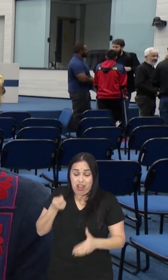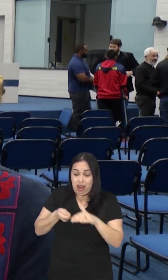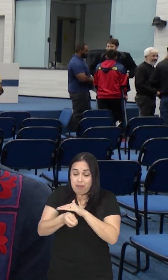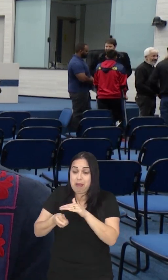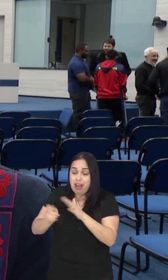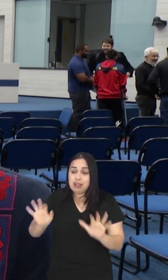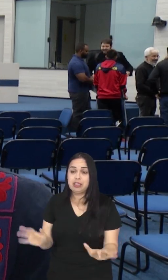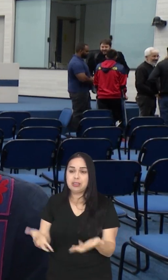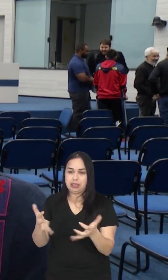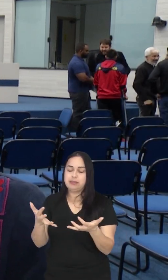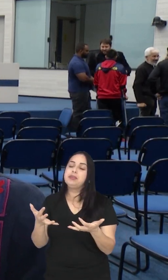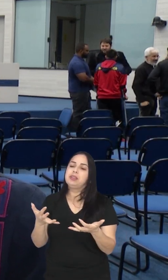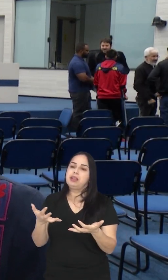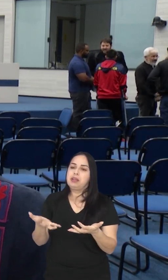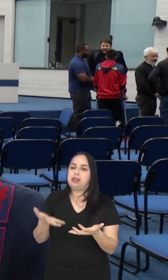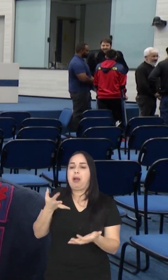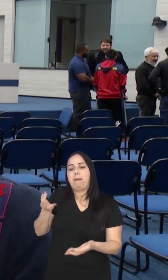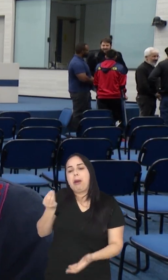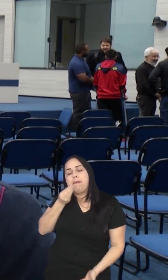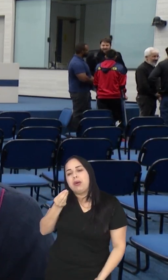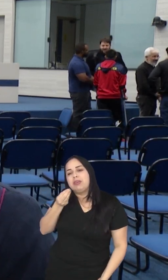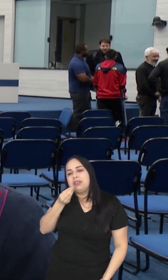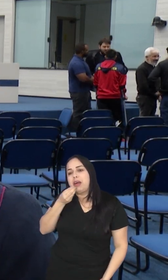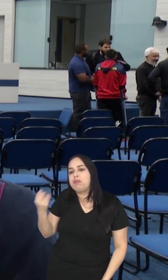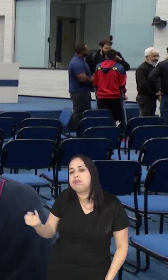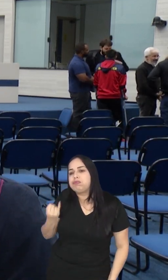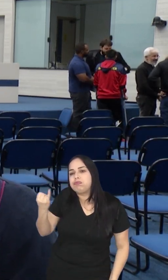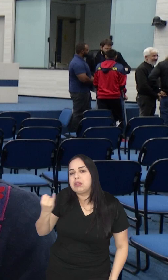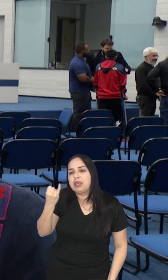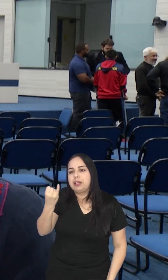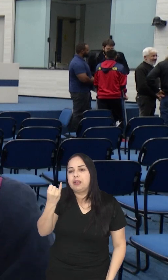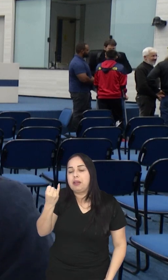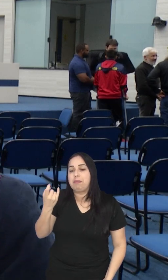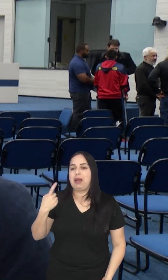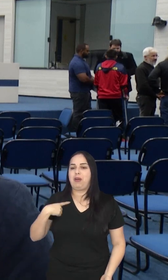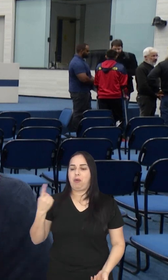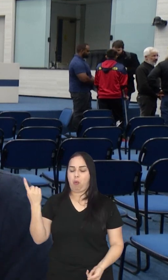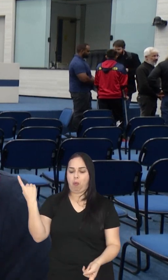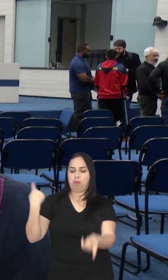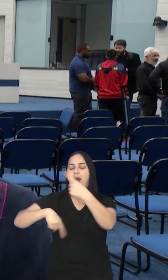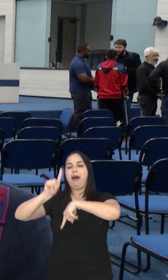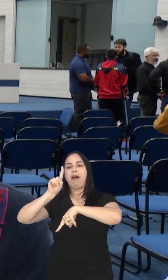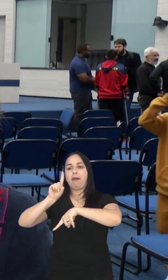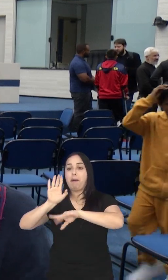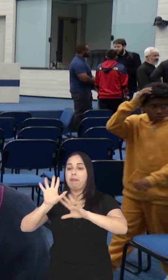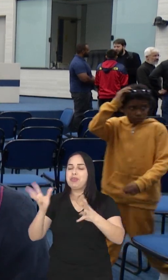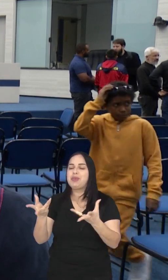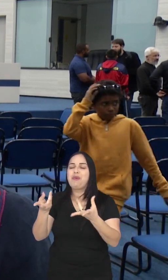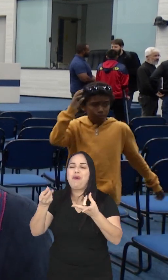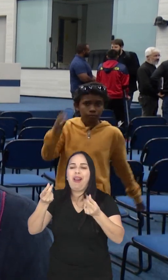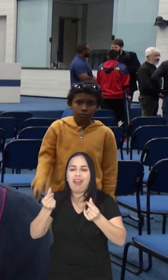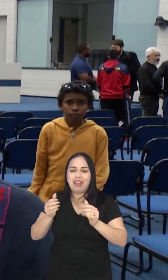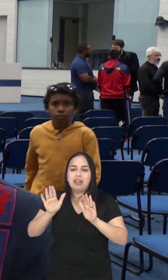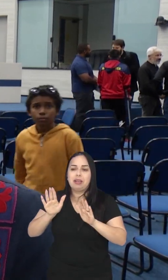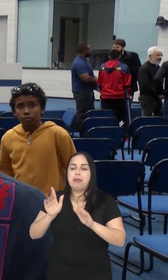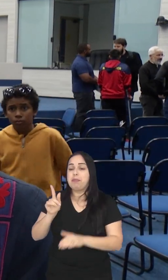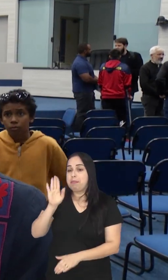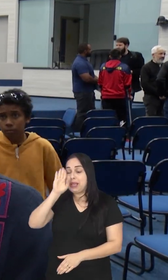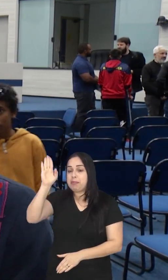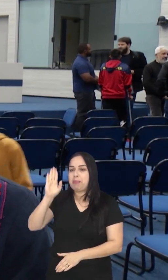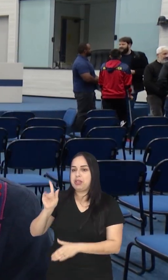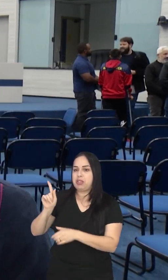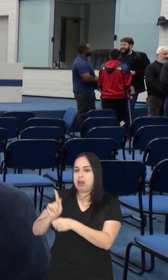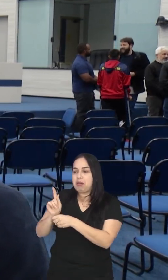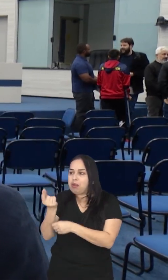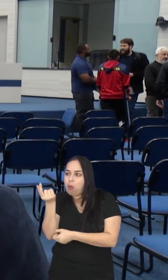e eu acho que essa oportunidade é fundamental para a gente dar o salto de qualidade inclusive na